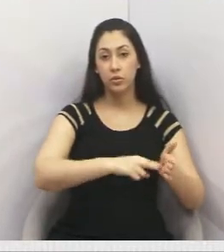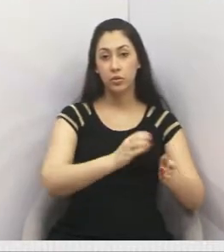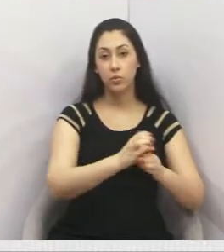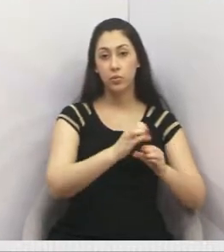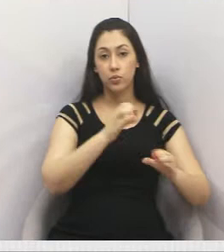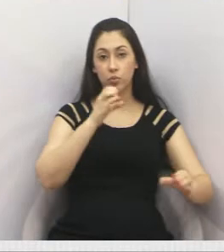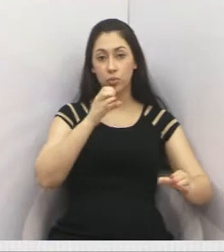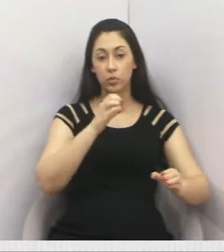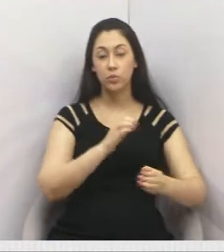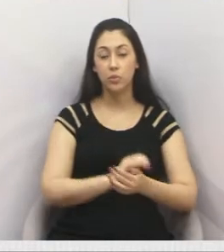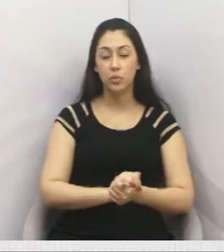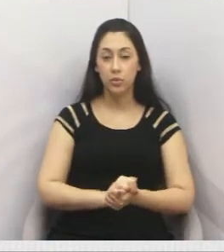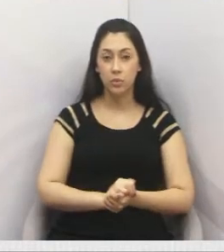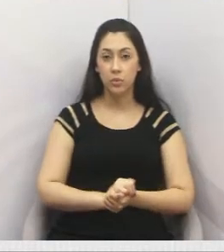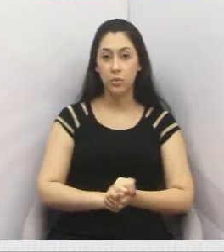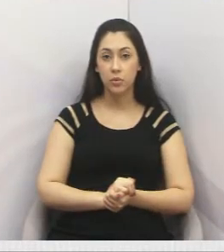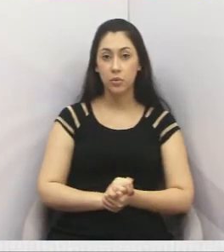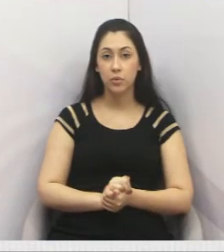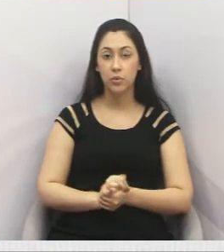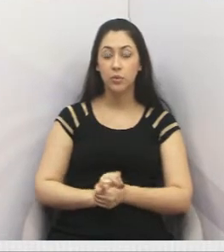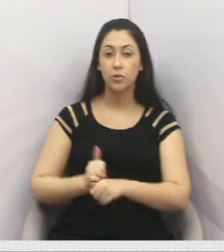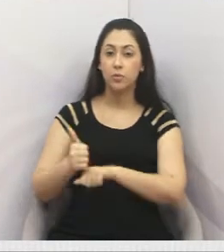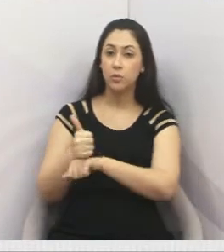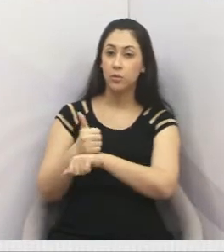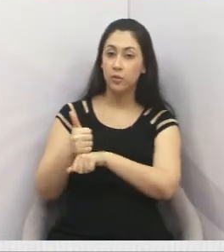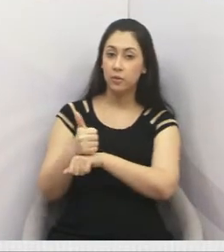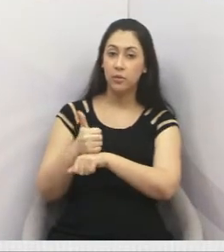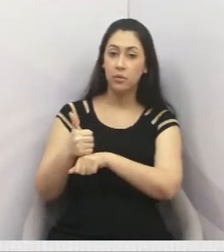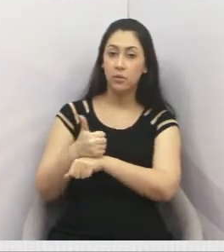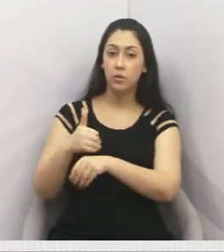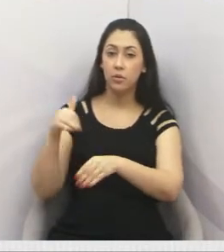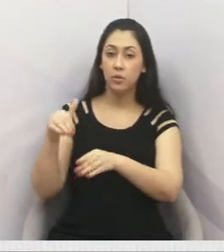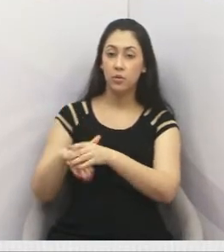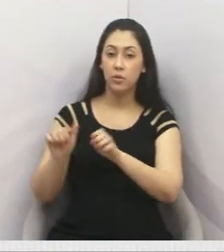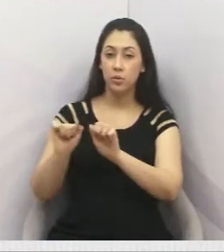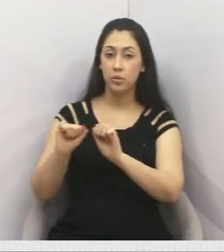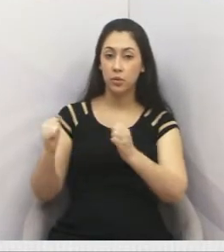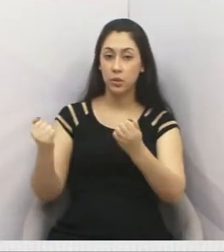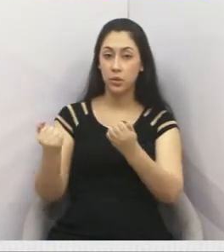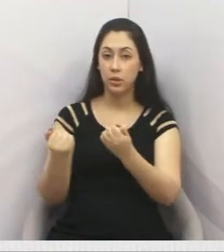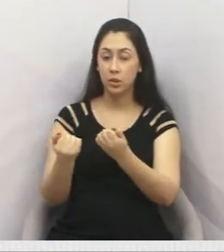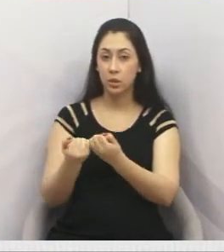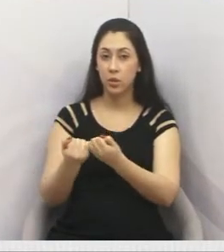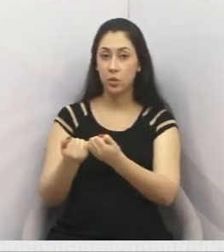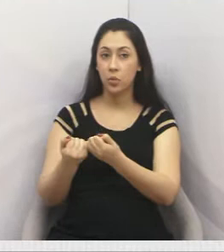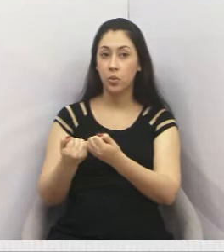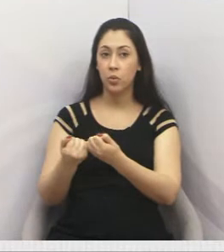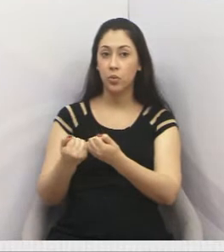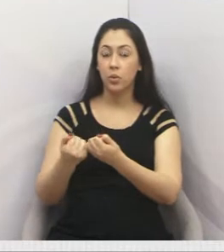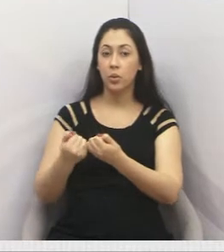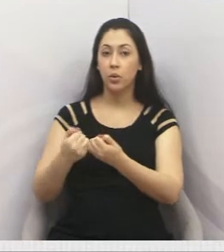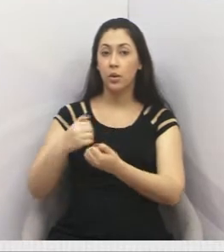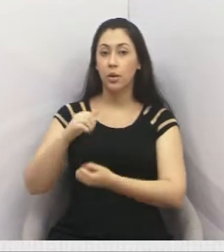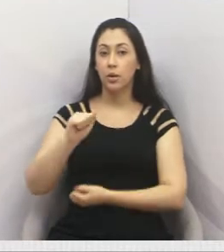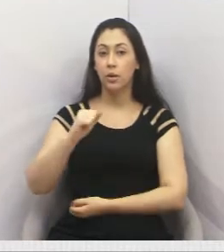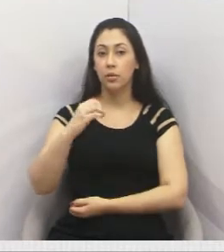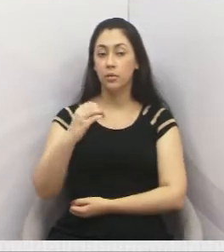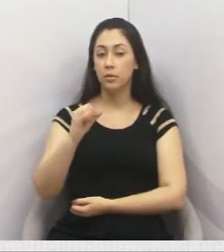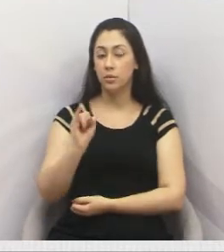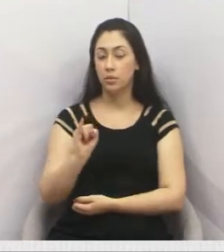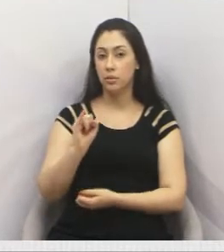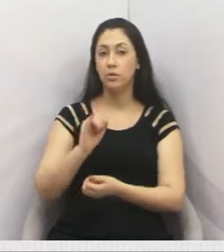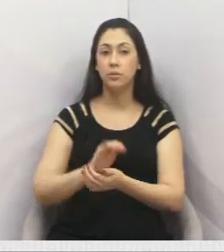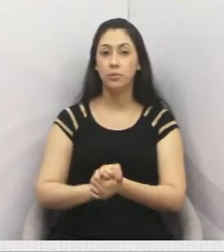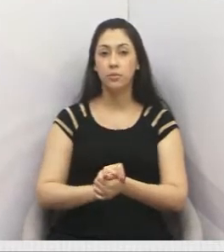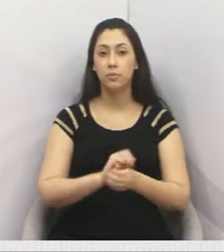Engenheiros do Estado de São Paulo, empresas ou entidades profissionais, Associação Comercial e Industrial de Jacareí, ACI Jacareí,